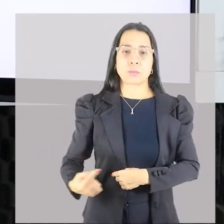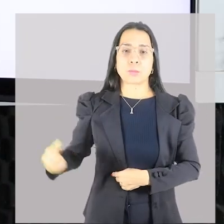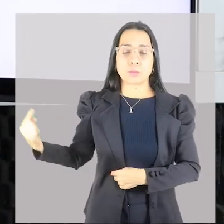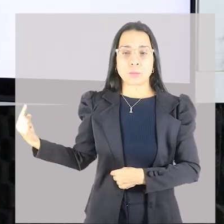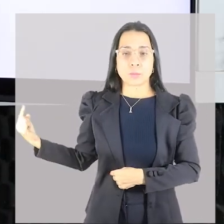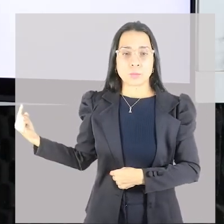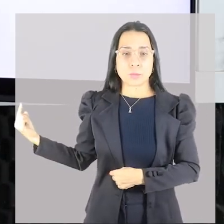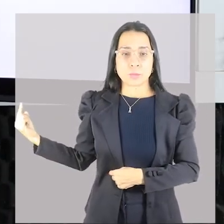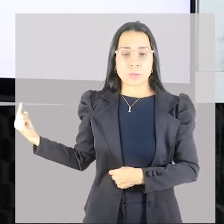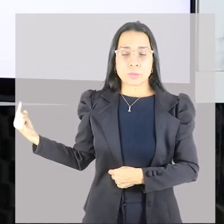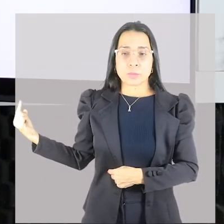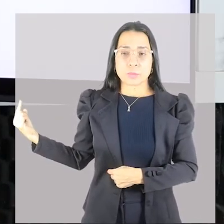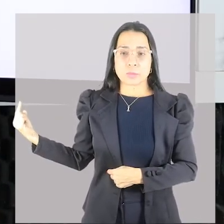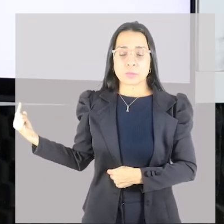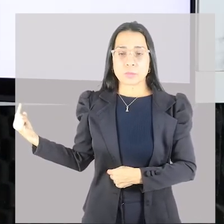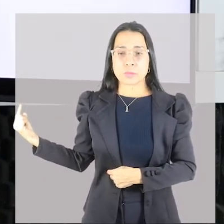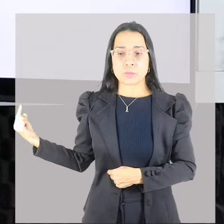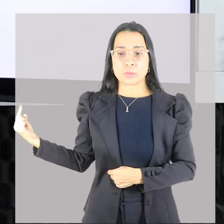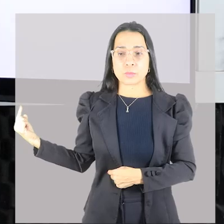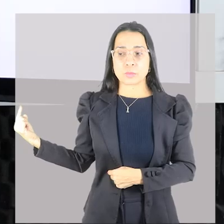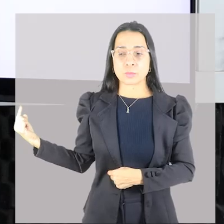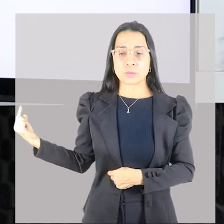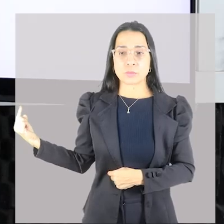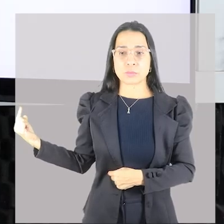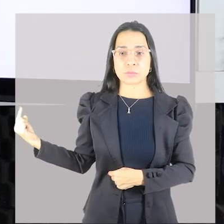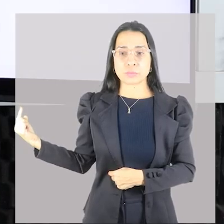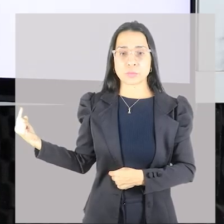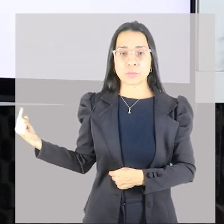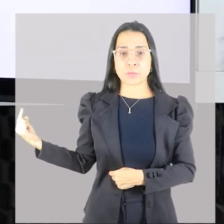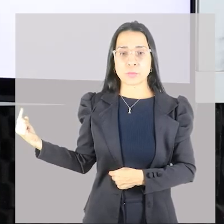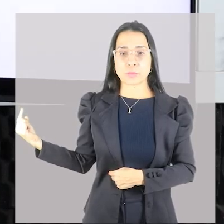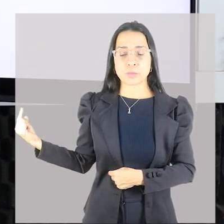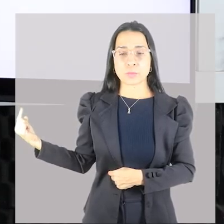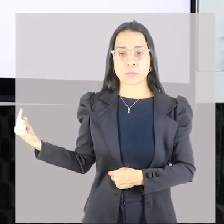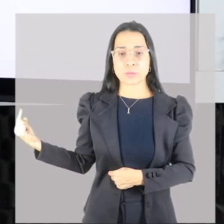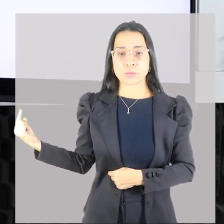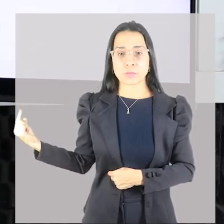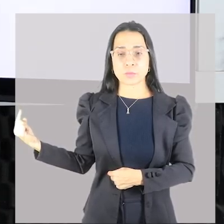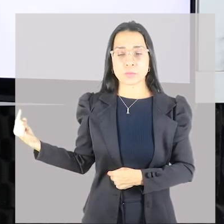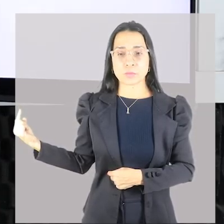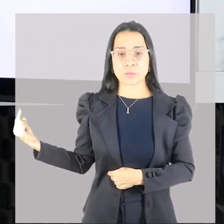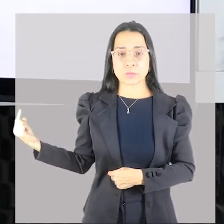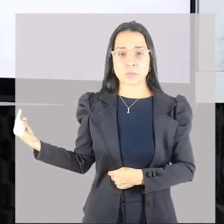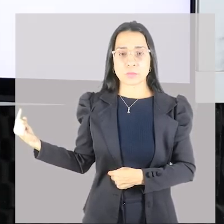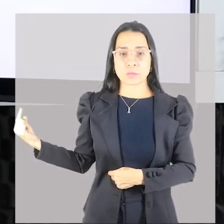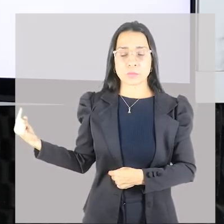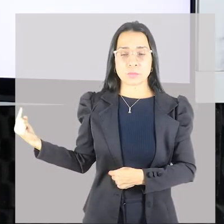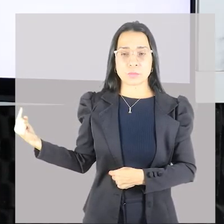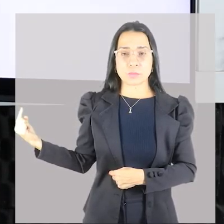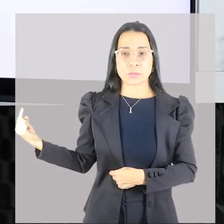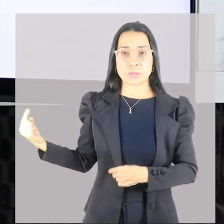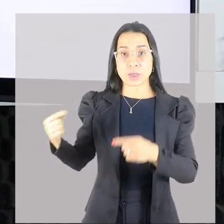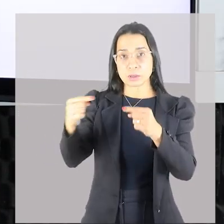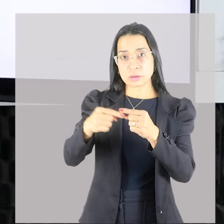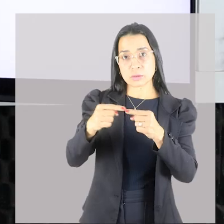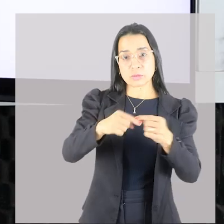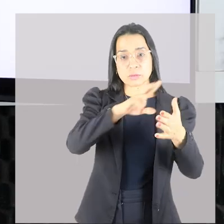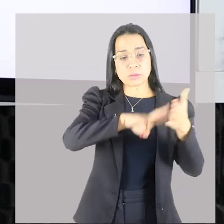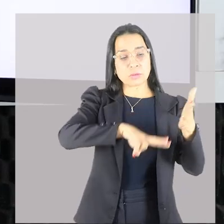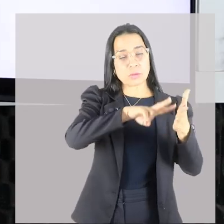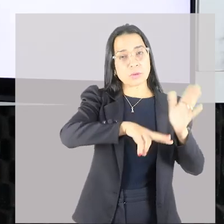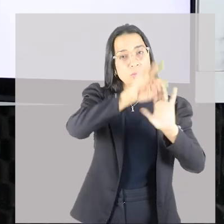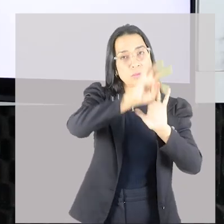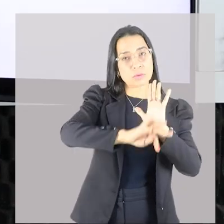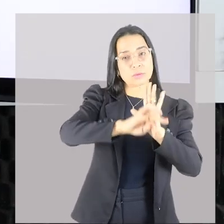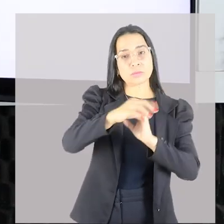processo da redemocratização brasileira, os novos movimentos sociais contribuíram para, de acordo com o que a gente leu no texto, vamos